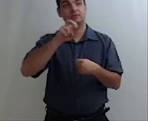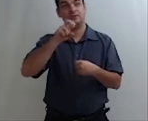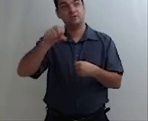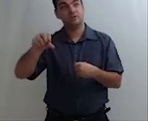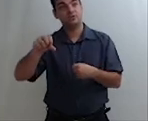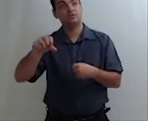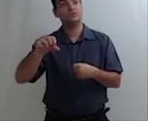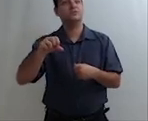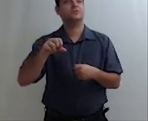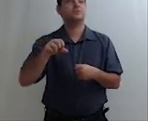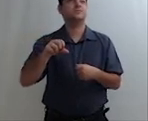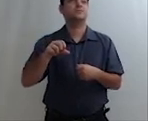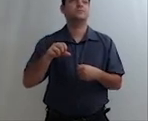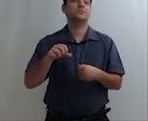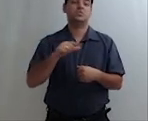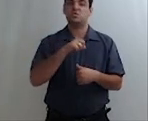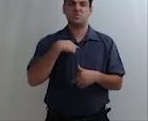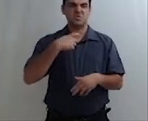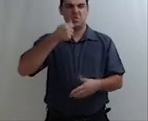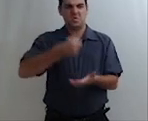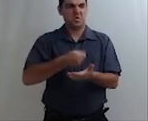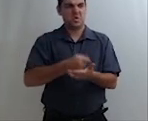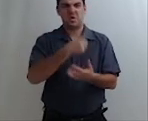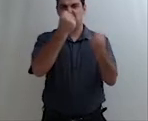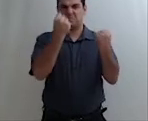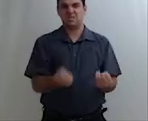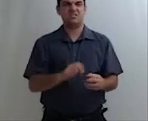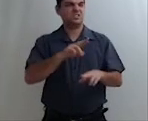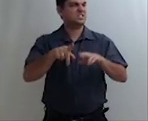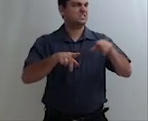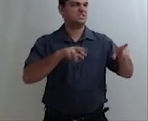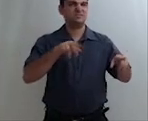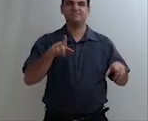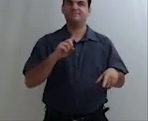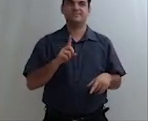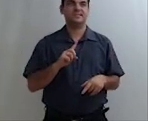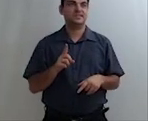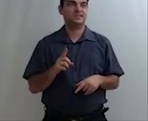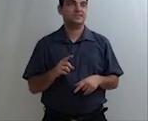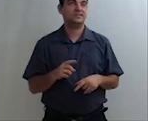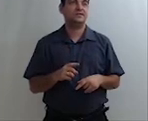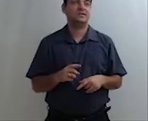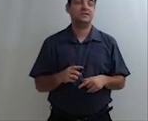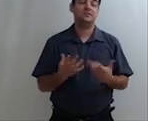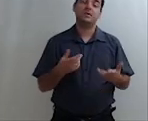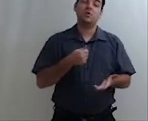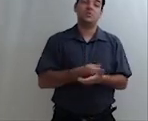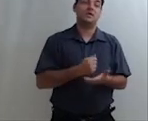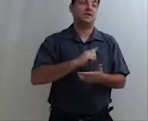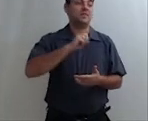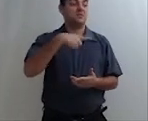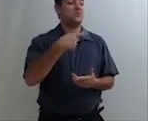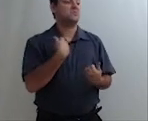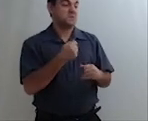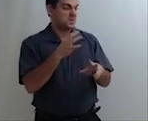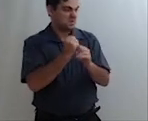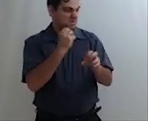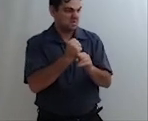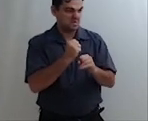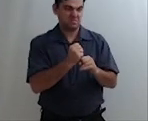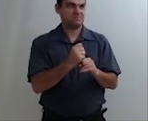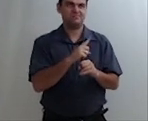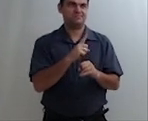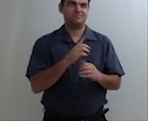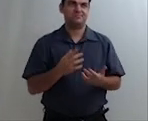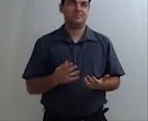presos pesos absolutos para cada uma delas a a ponto de ensejar uma operação aritmética dentro das penas máximas e mínimas